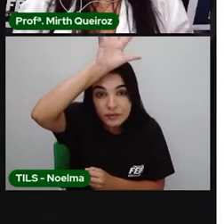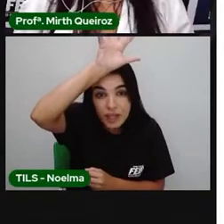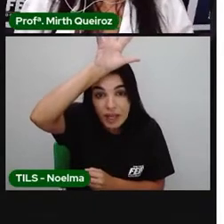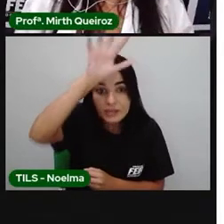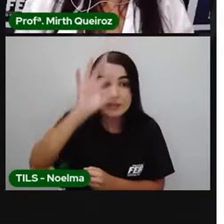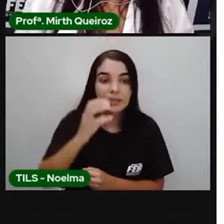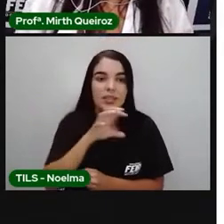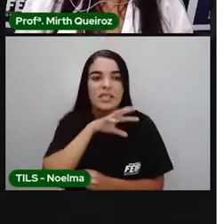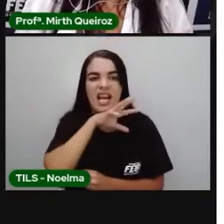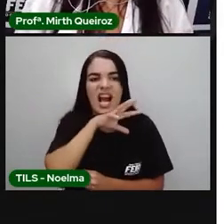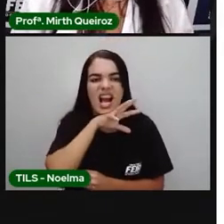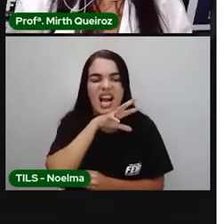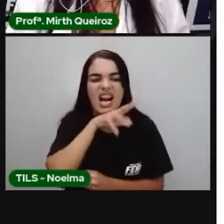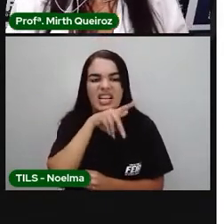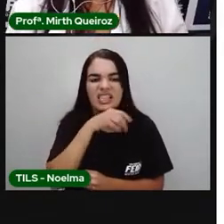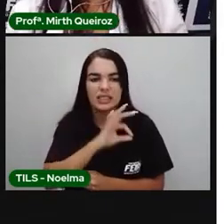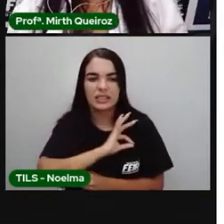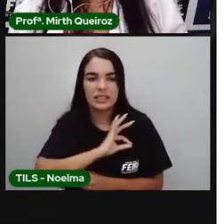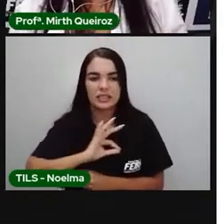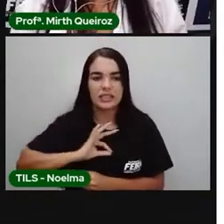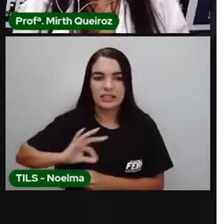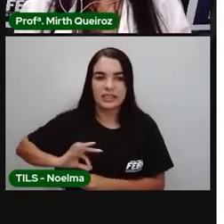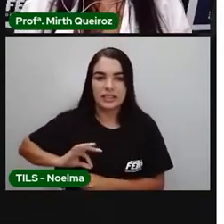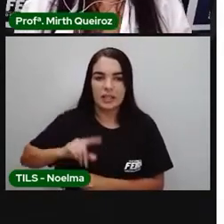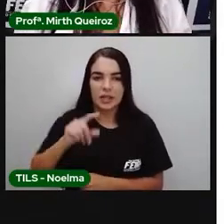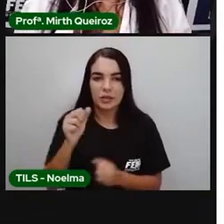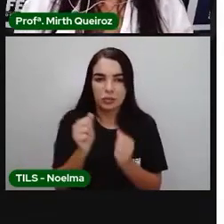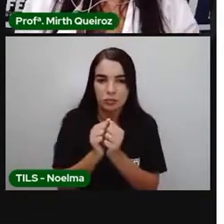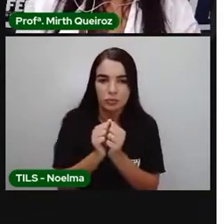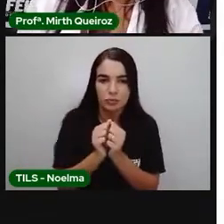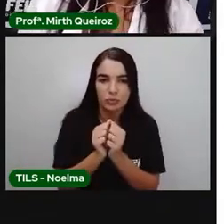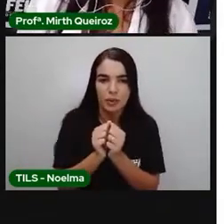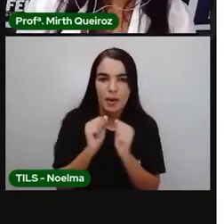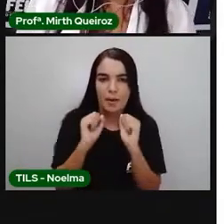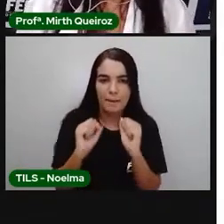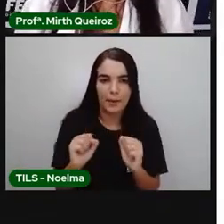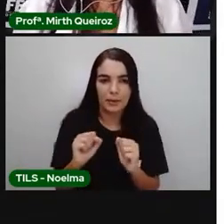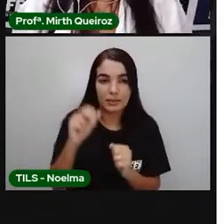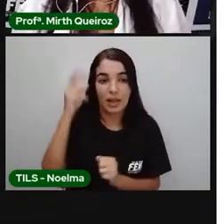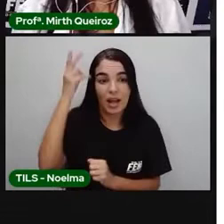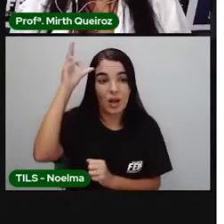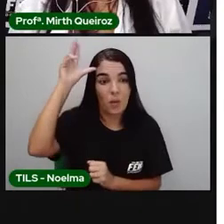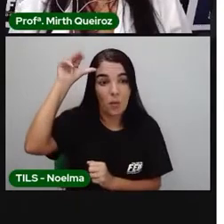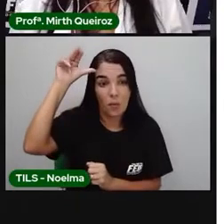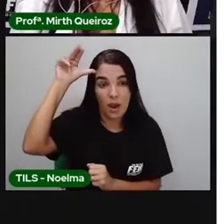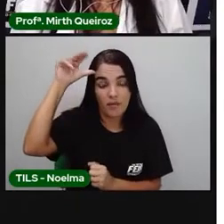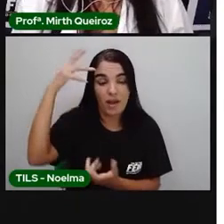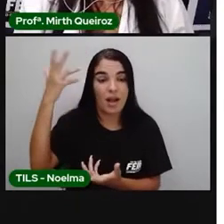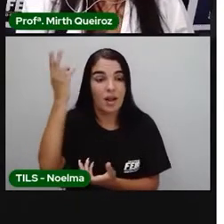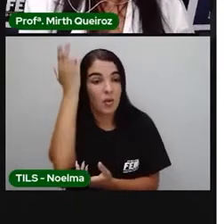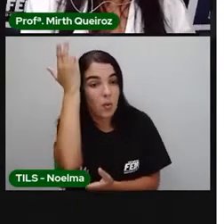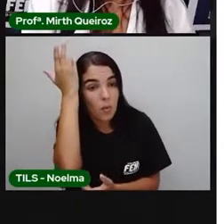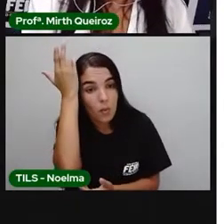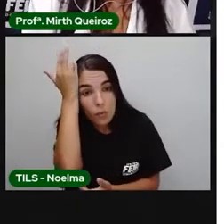pintadas se alimentam de veados, né? Nós podemos ter leões aí também, nós podemos ter coelhos aí também.